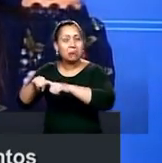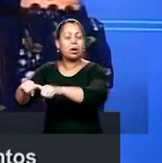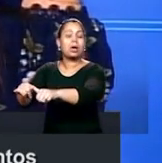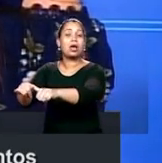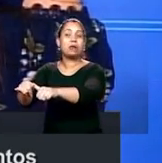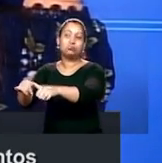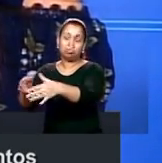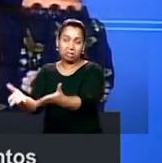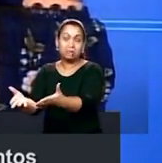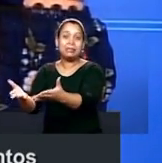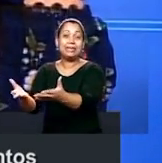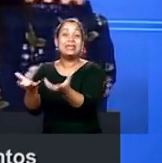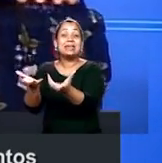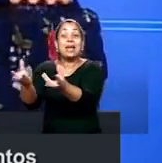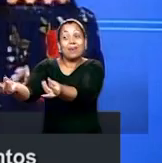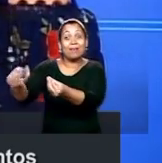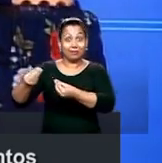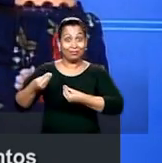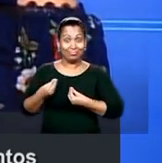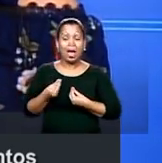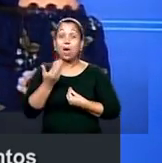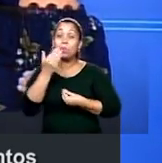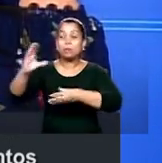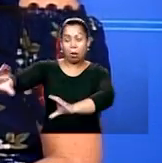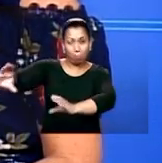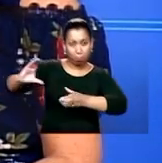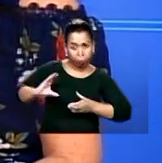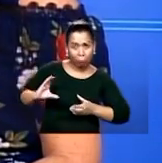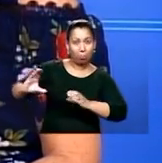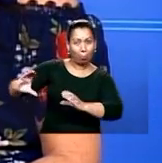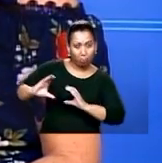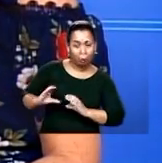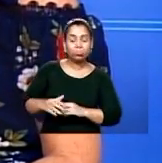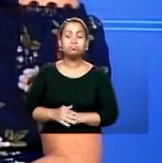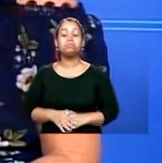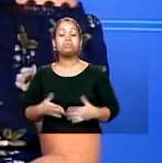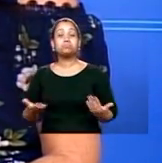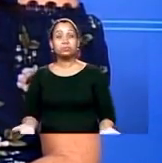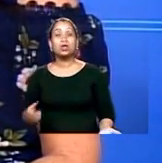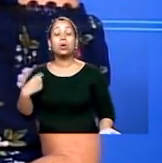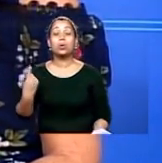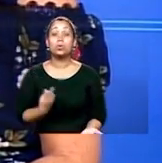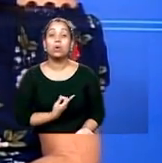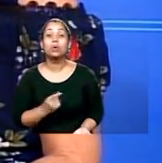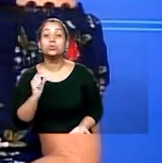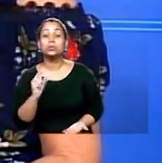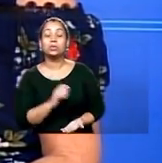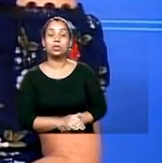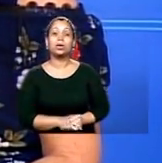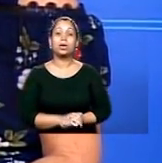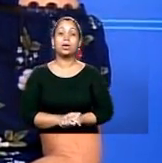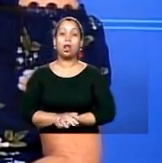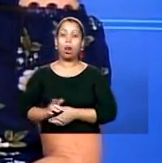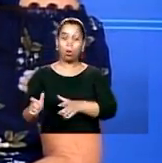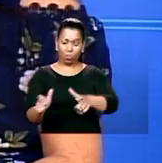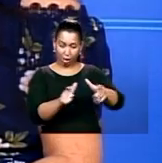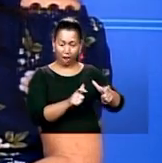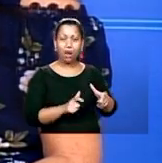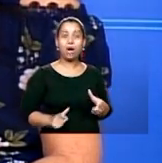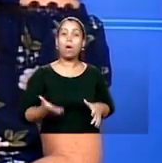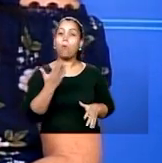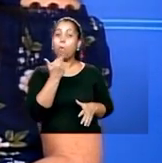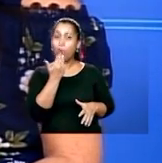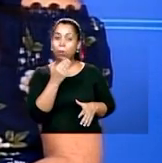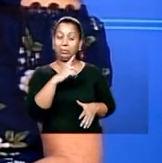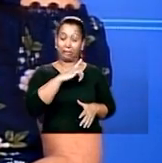disponibilizaram a ceder esses alimentos para a gente. Fazemos a captação diária, né, desses